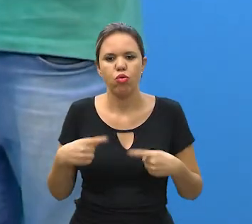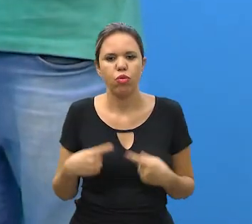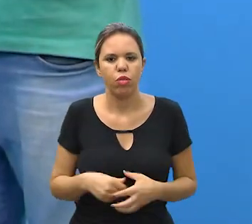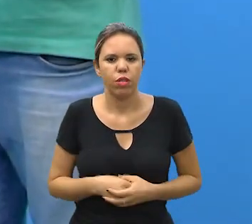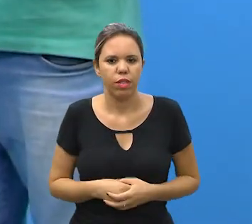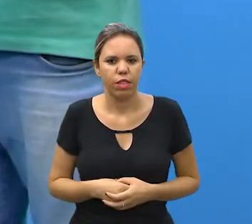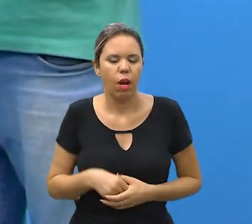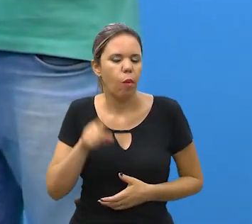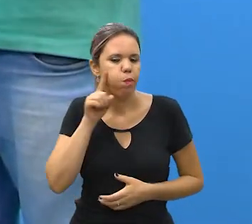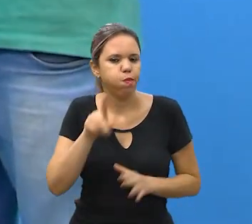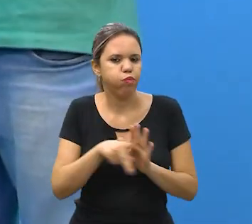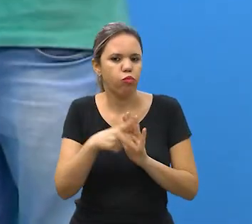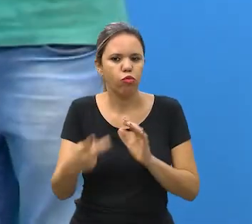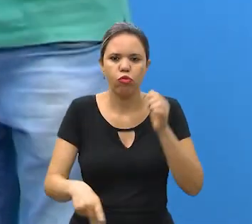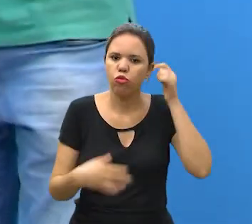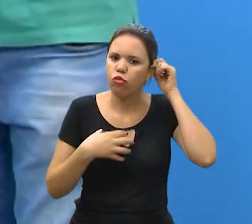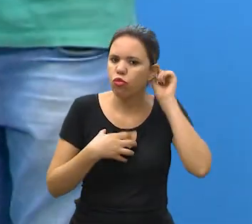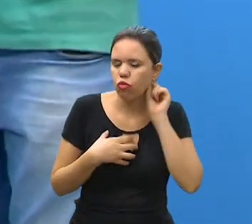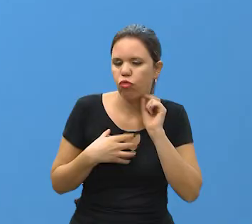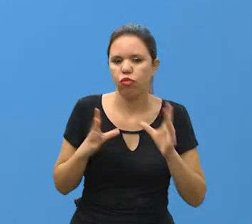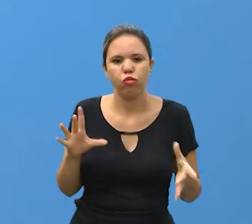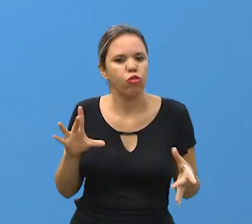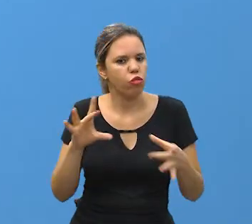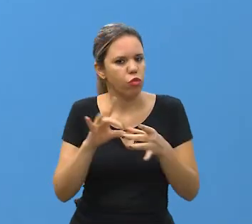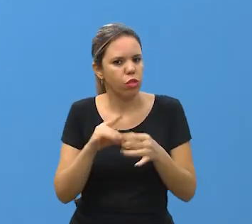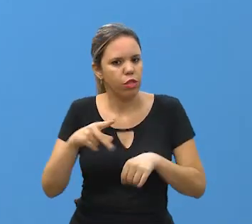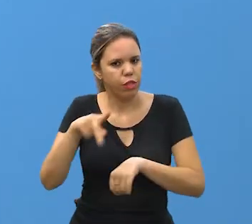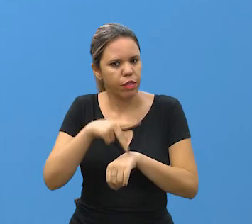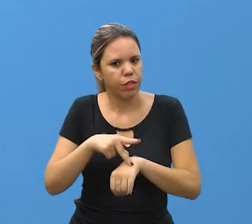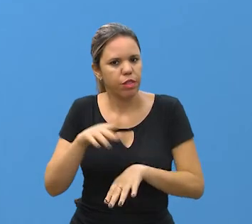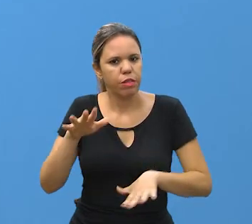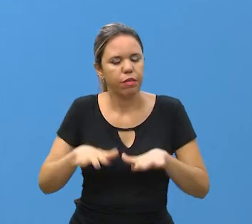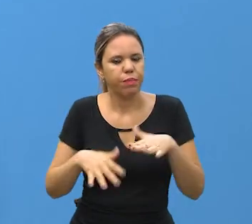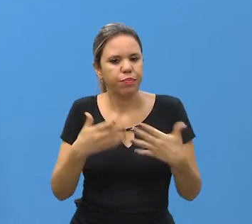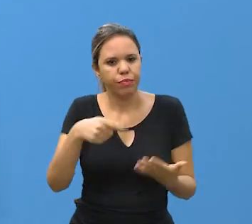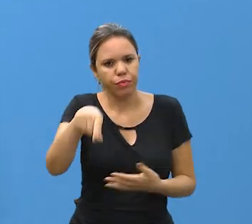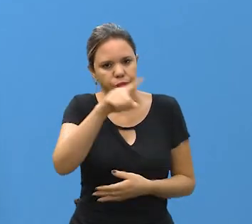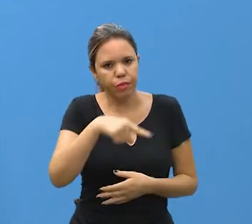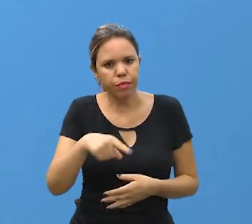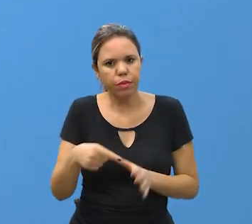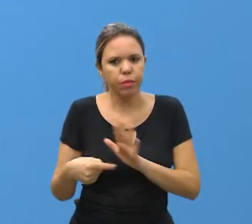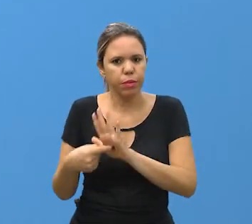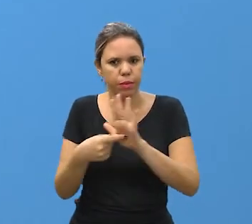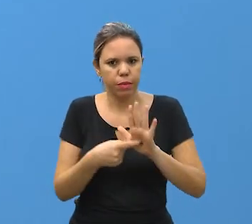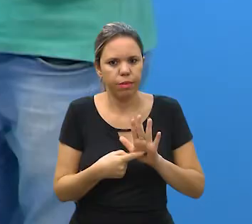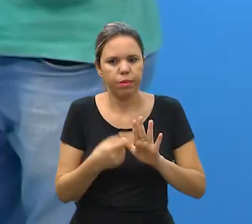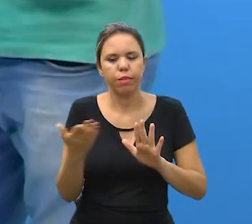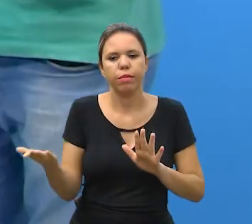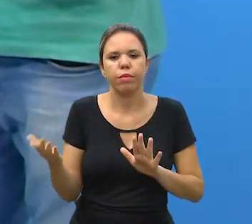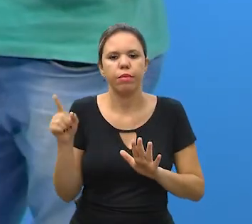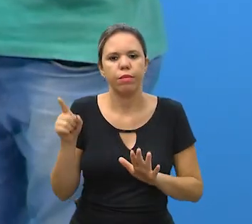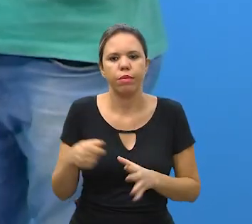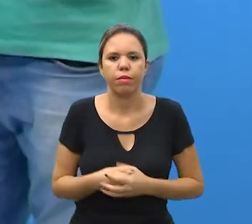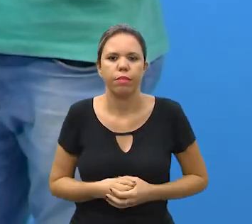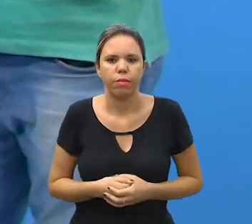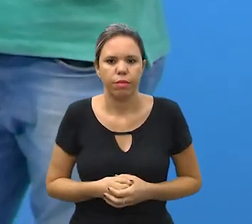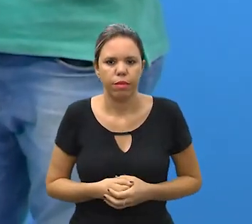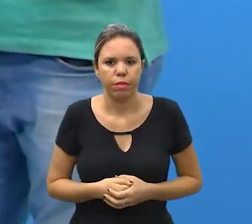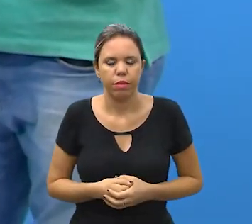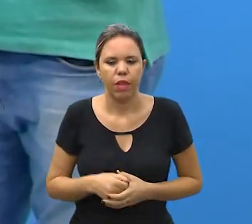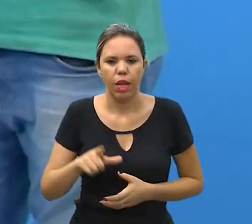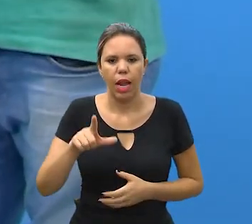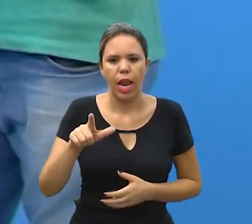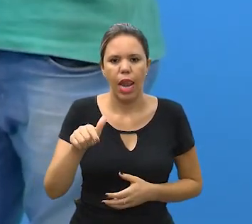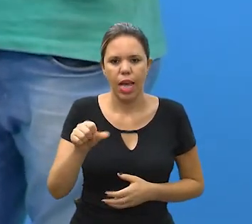música mais dos Estados Unidos, né? Mais vinculada a esse país, talvez. E vocês iam se apresentar lá